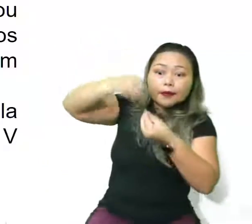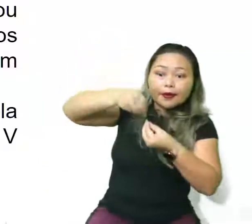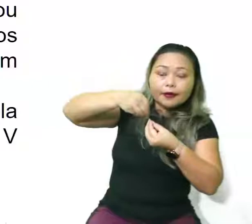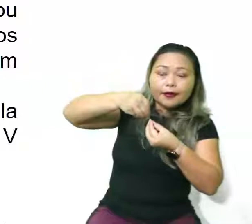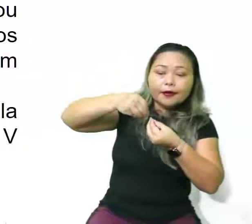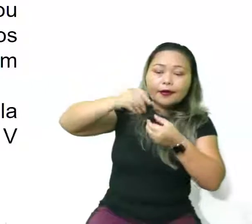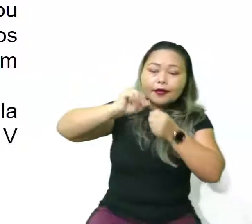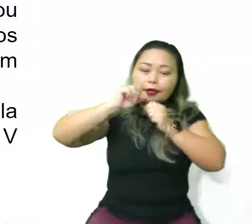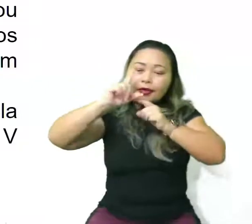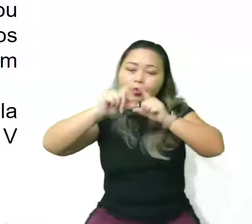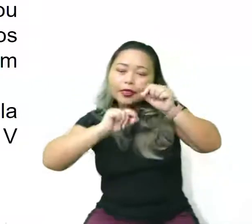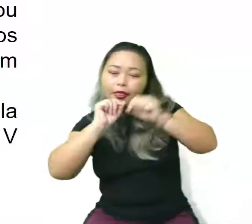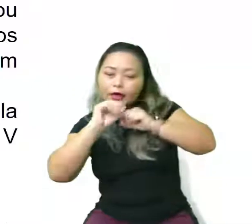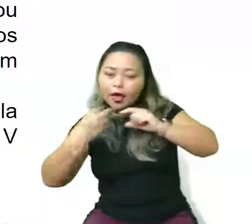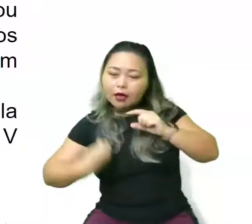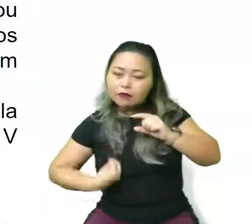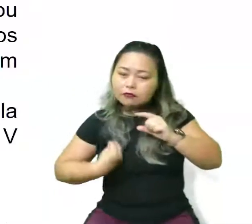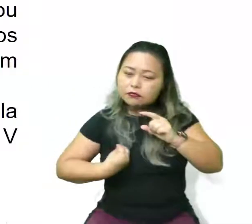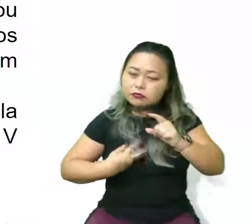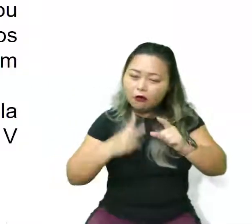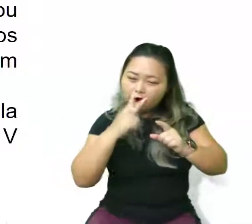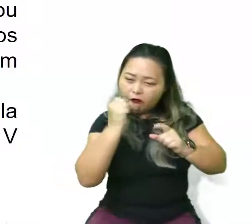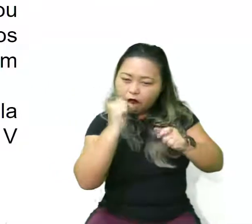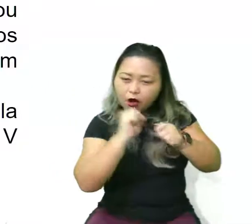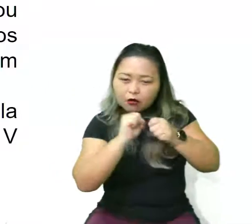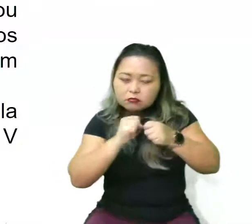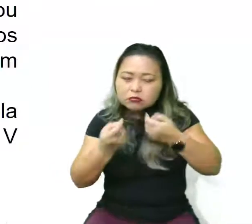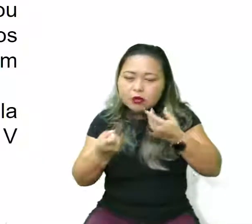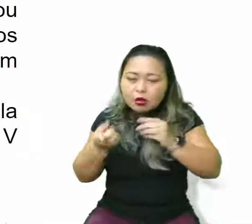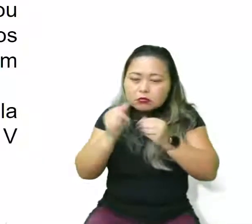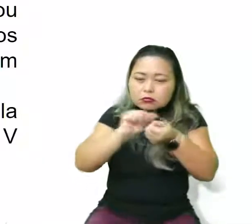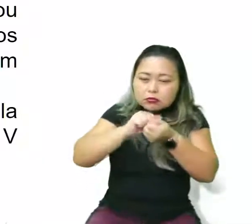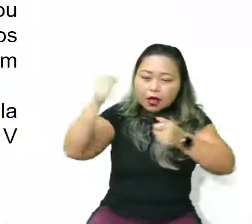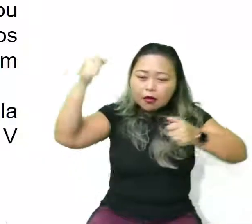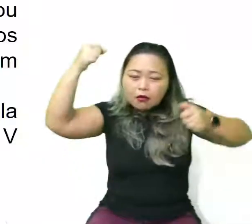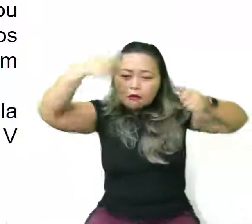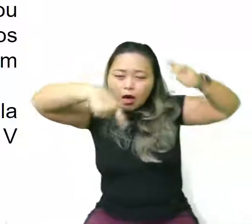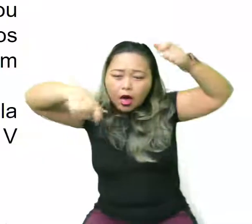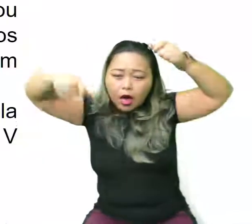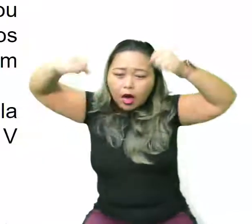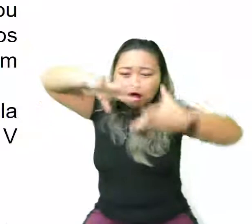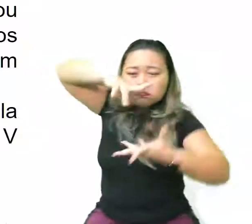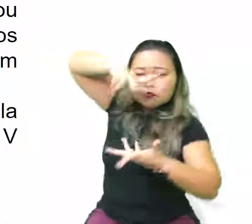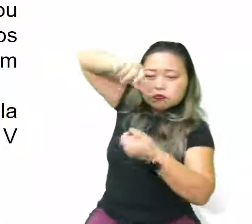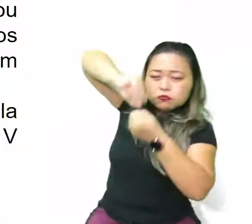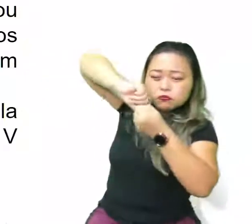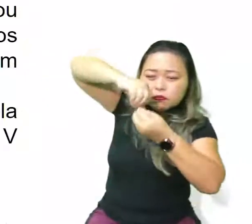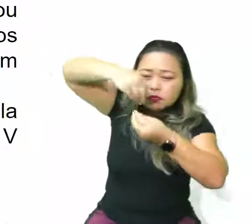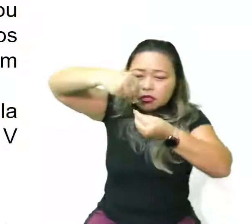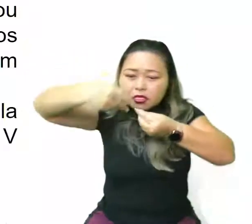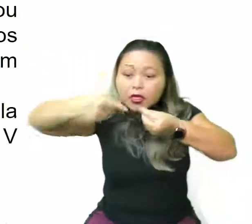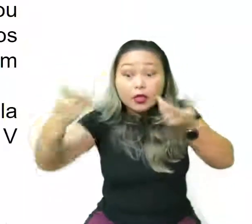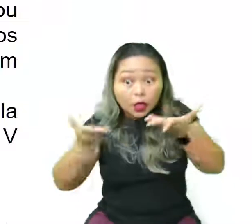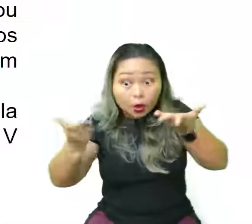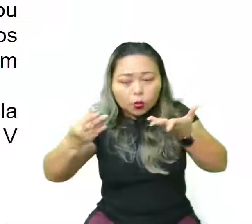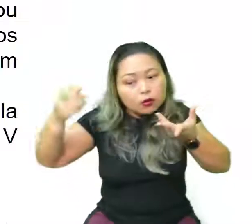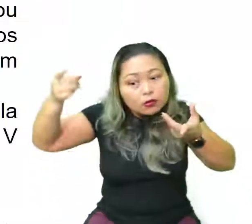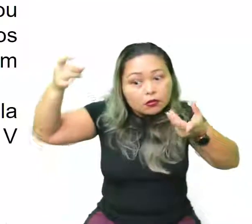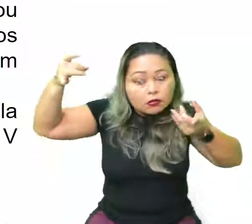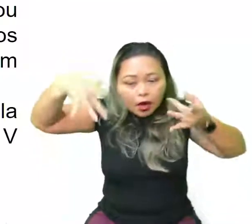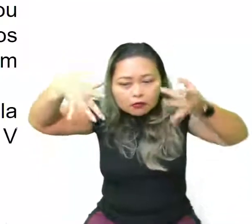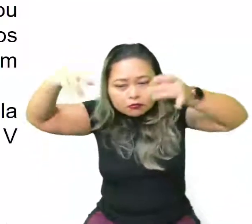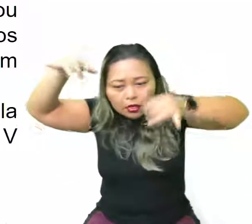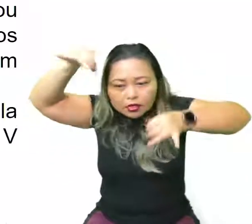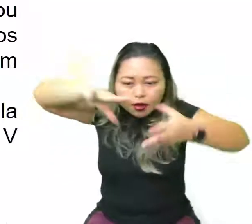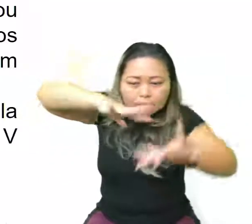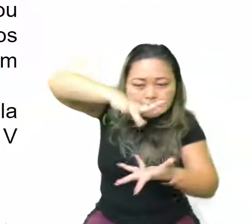de esporos ou formas de vida resistentes, aderidas a meteoritos que caíram sobre a Terra e que ainda continuam caindo, de vez em quando ainda